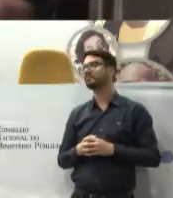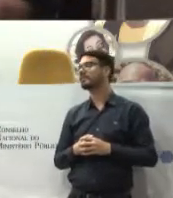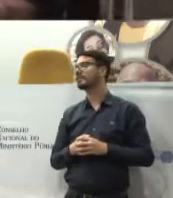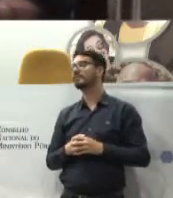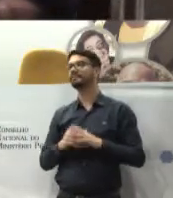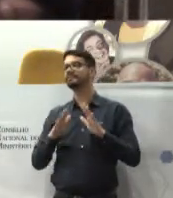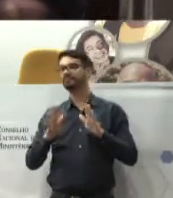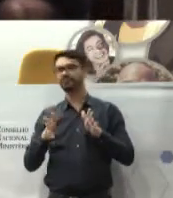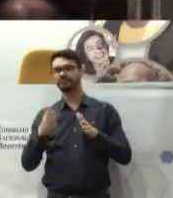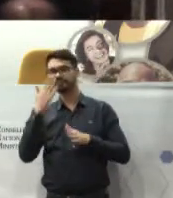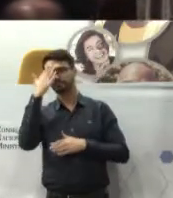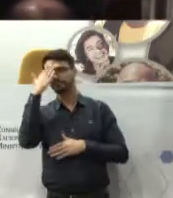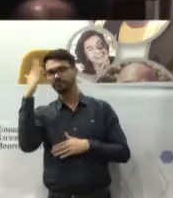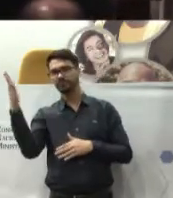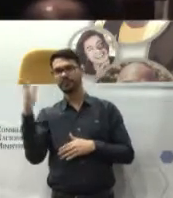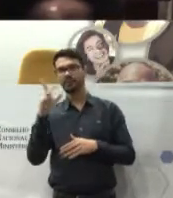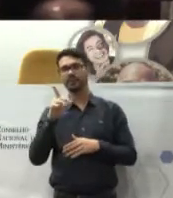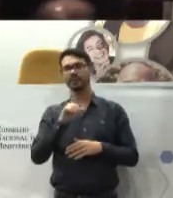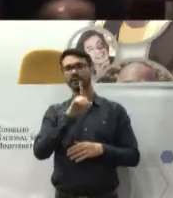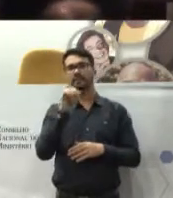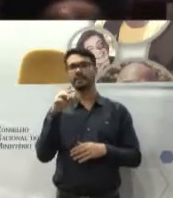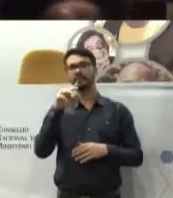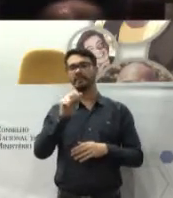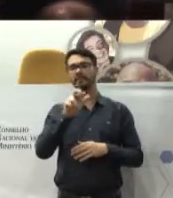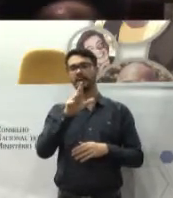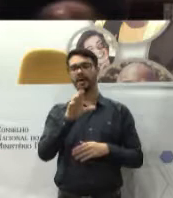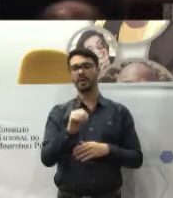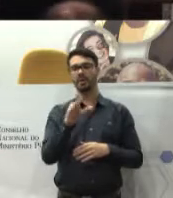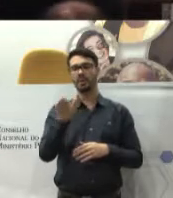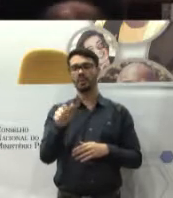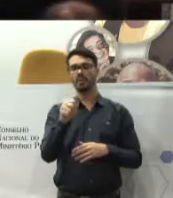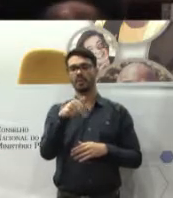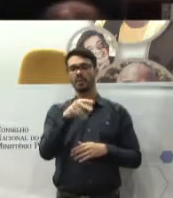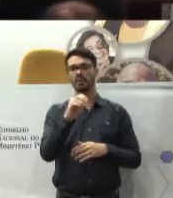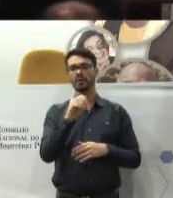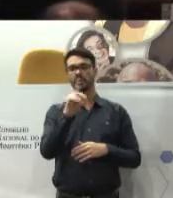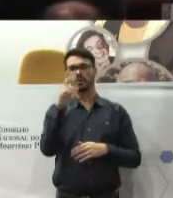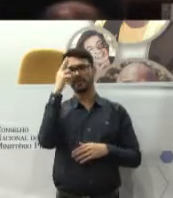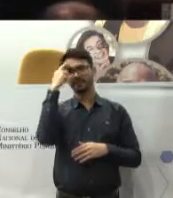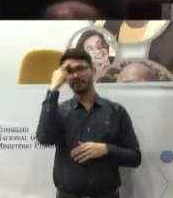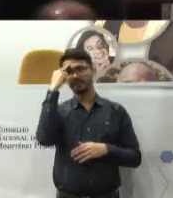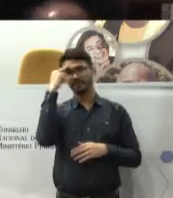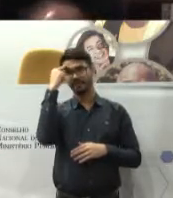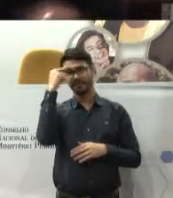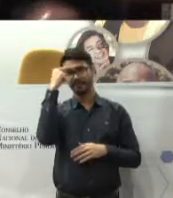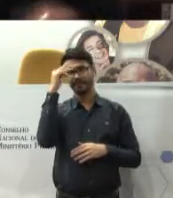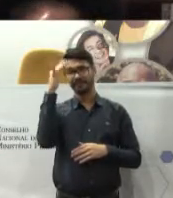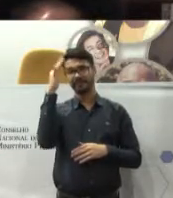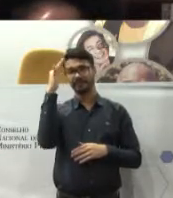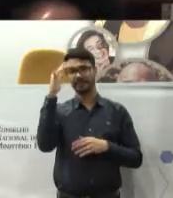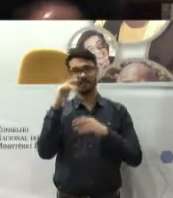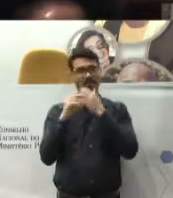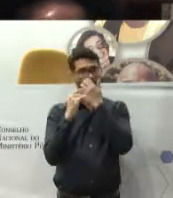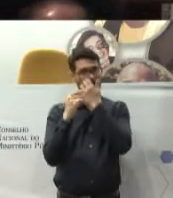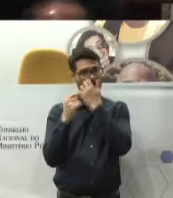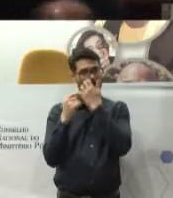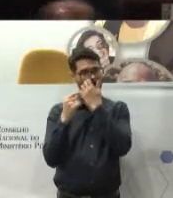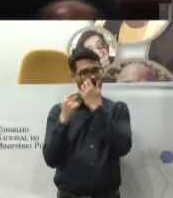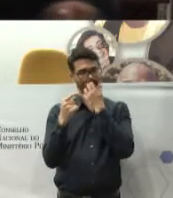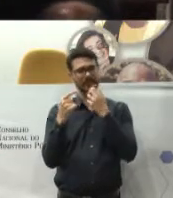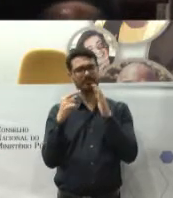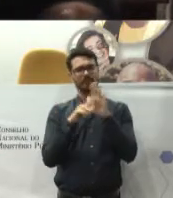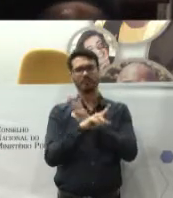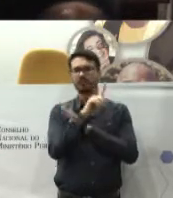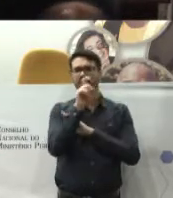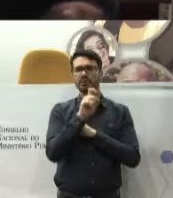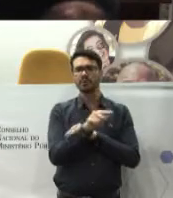Já agradecendo, doutor Marco Antônio, e dentro das reflexões fica uma pergunta muito importante, que é justamente uma